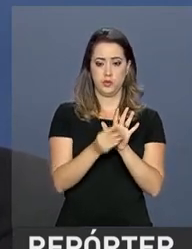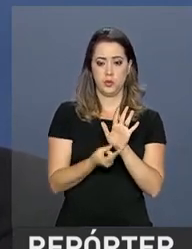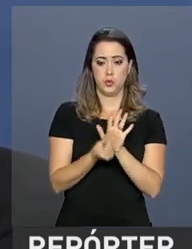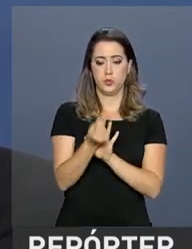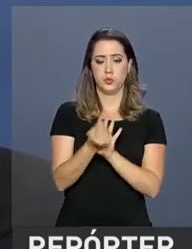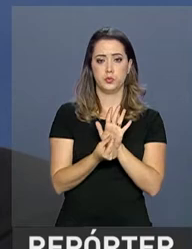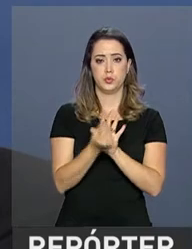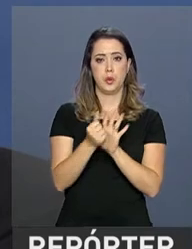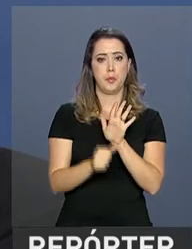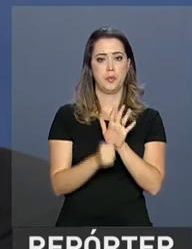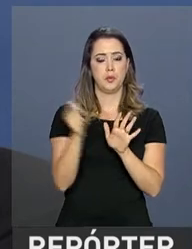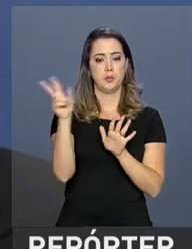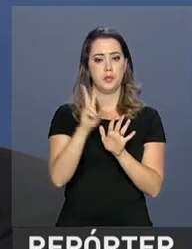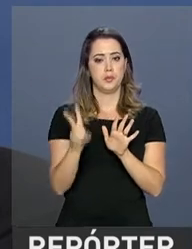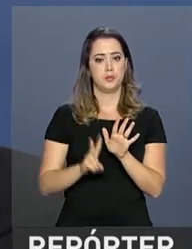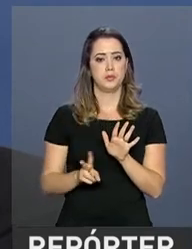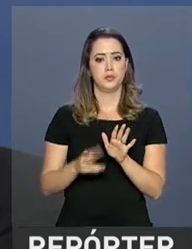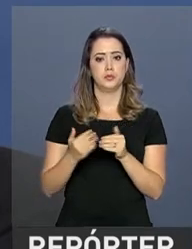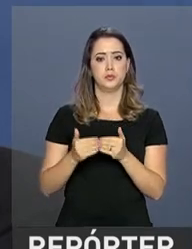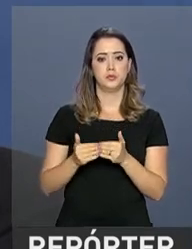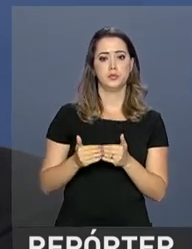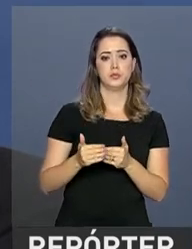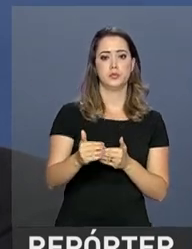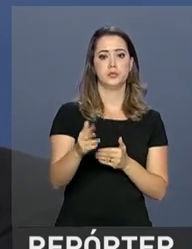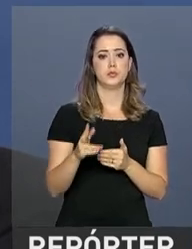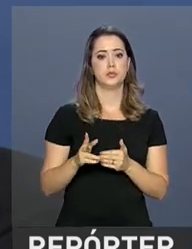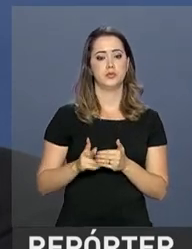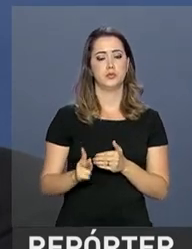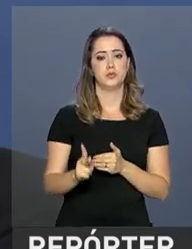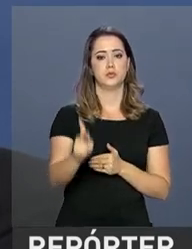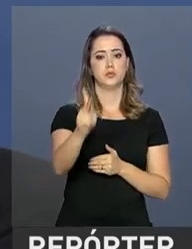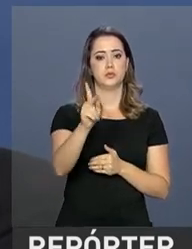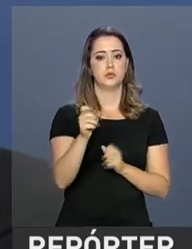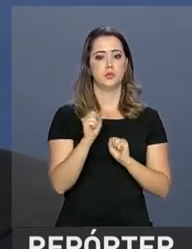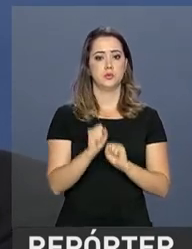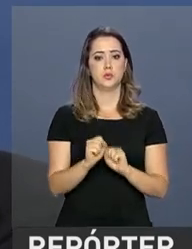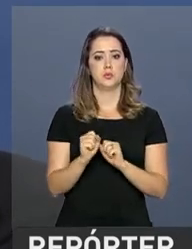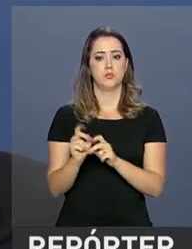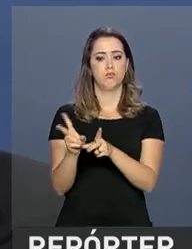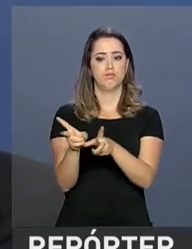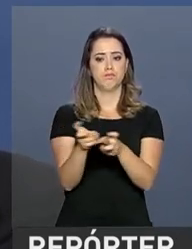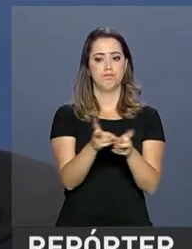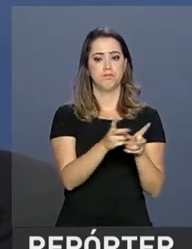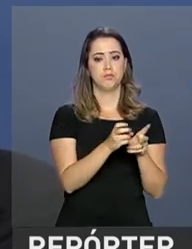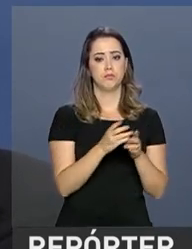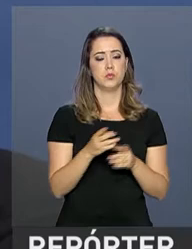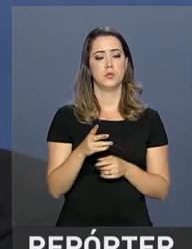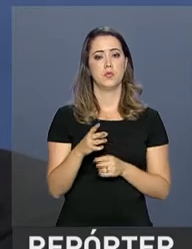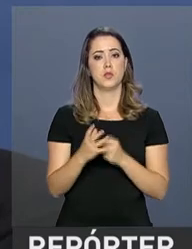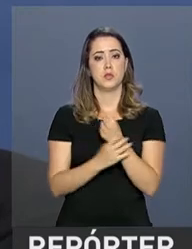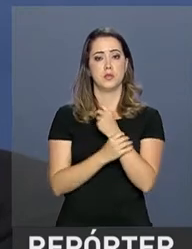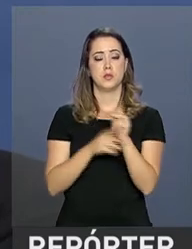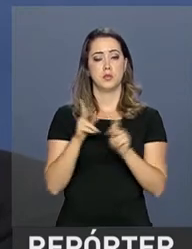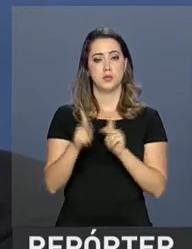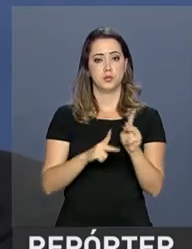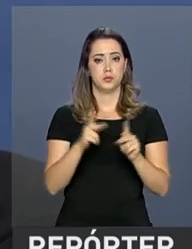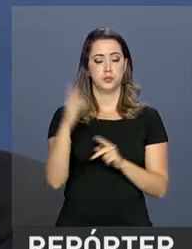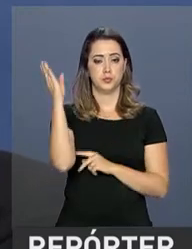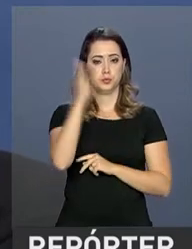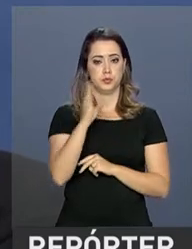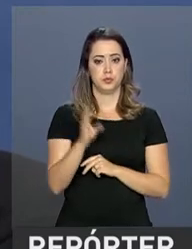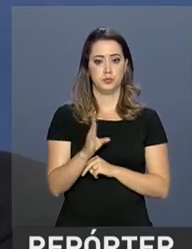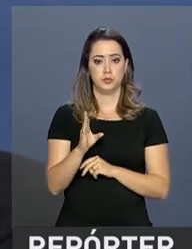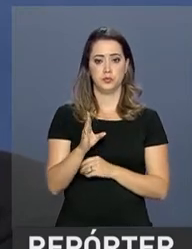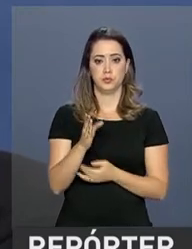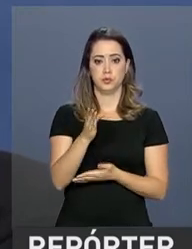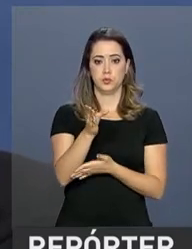pela primeira vez permanentes e continuadas e previsíveis para a segurança pública no brasil fazendo